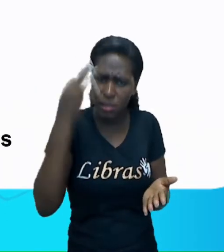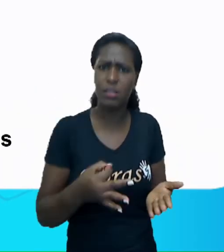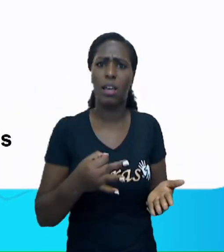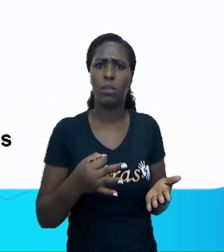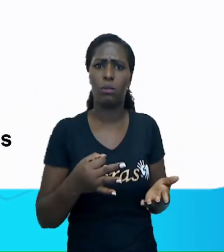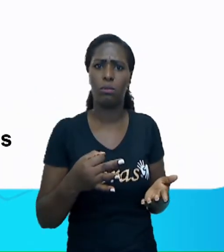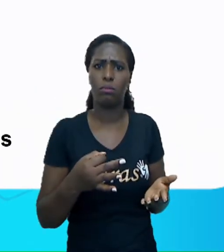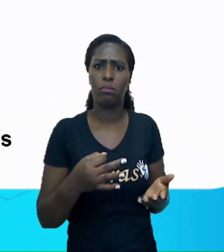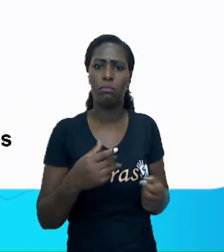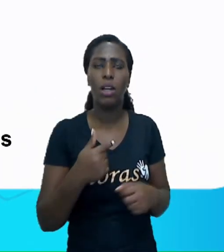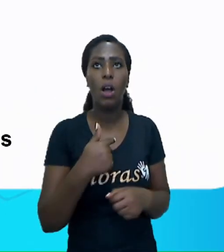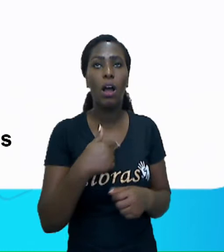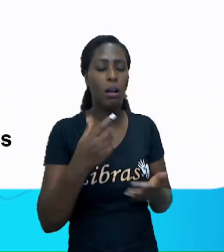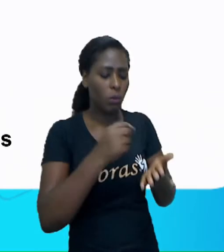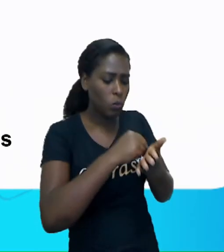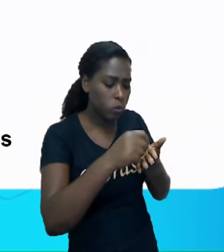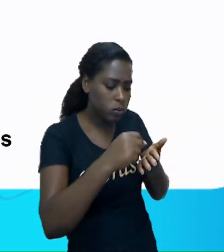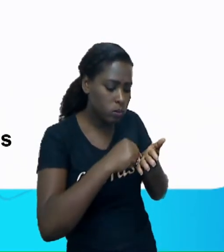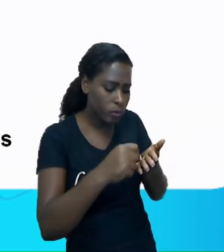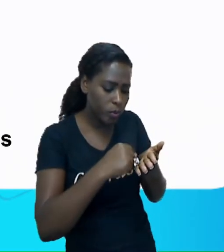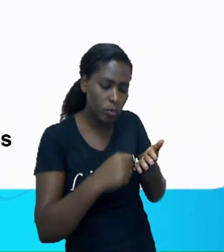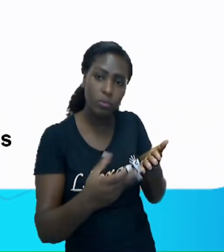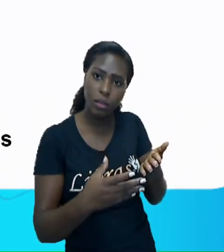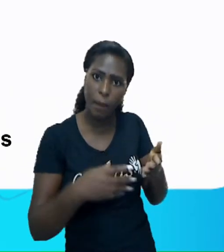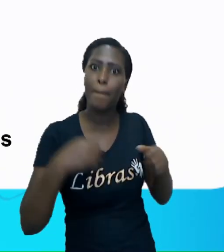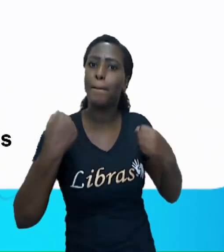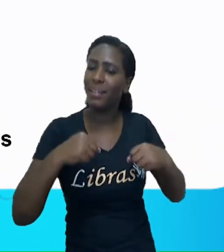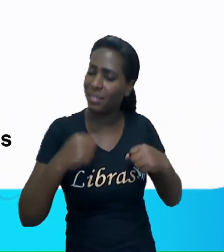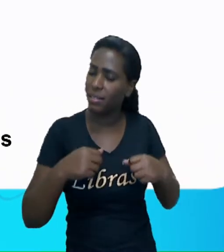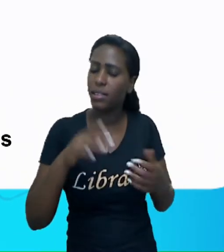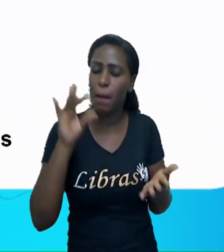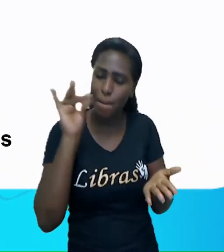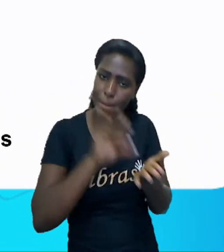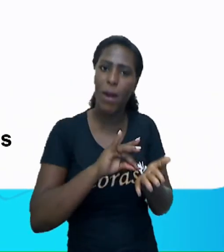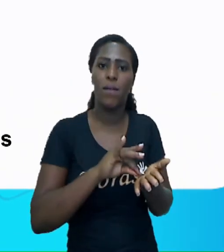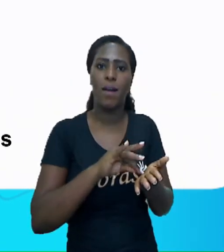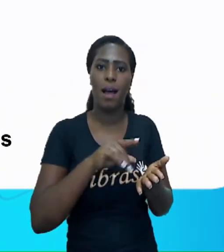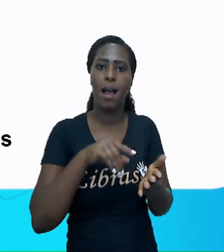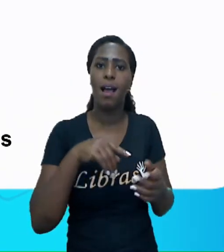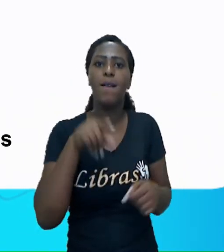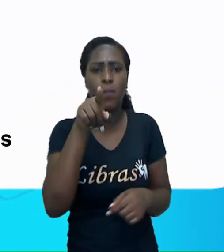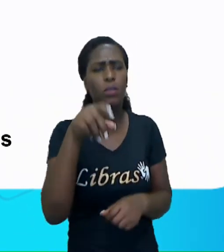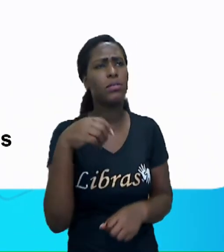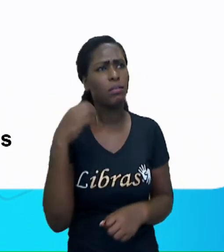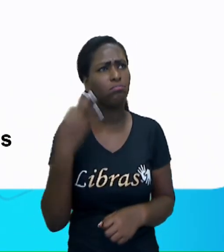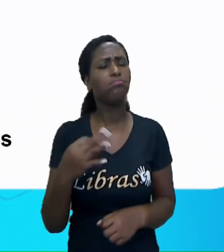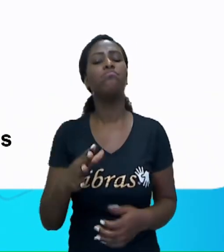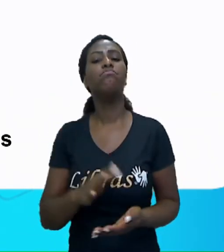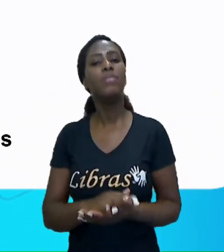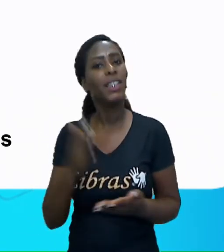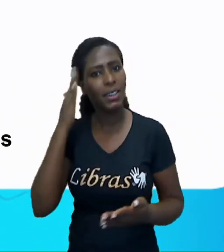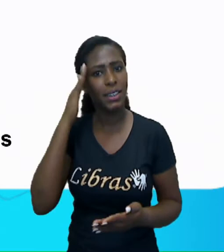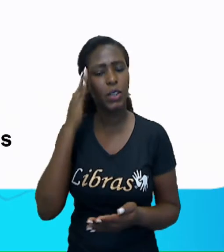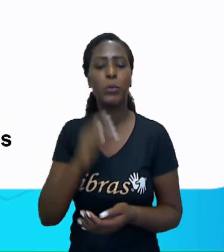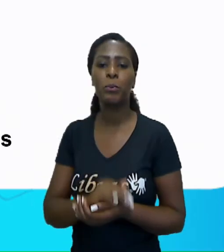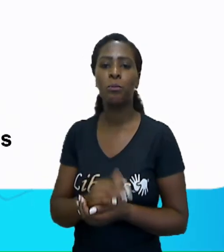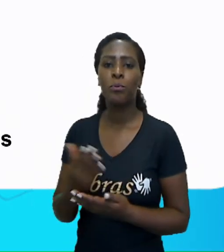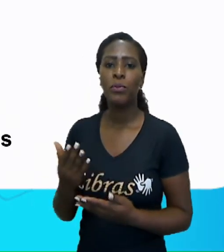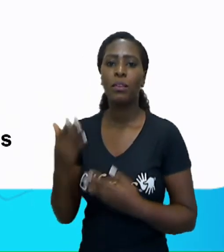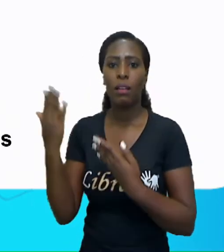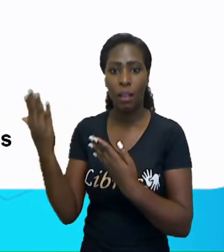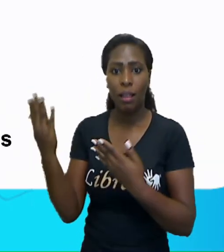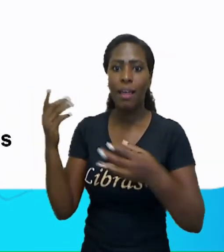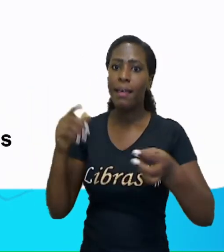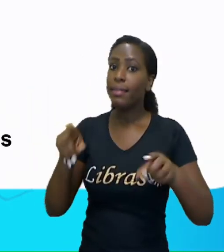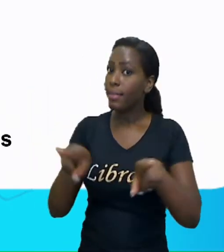consistentes, sempre verdadeiros. A presença do destinatário e o remetente. Quando eu falo de